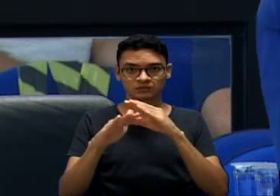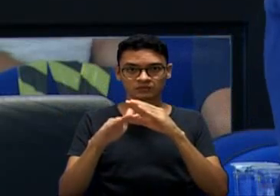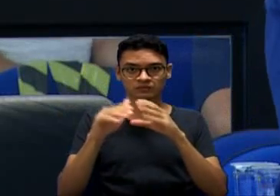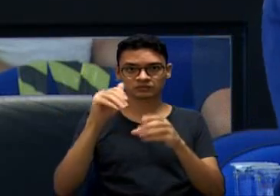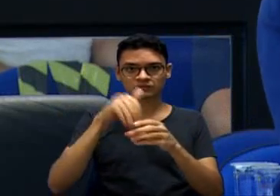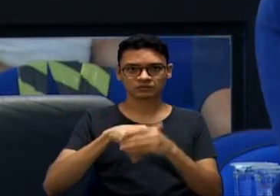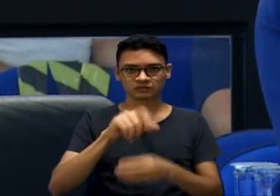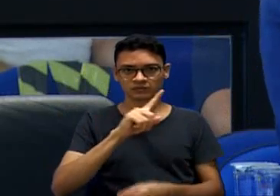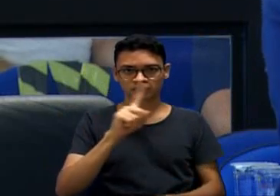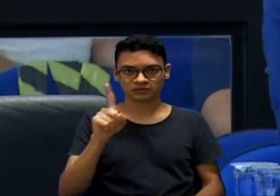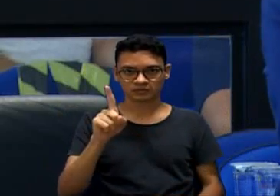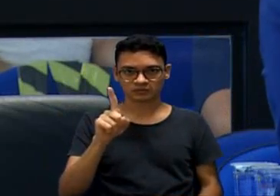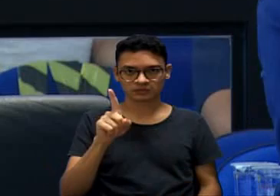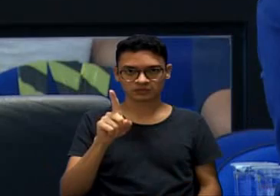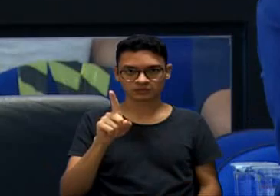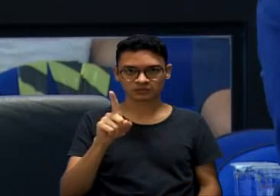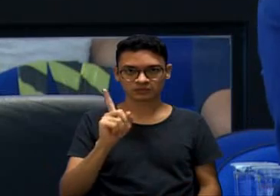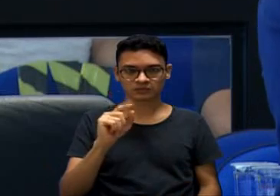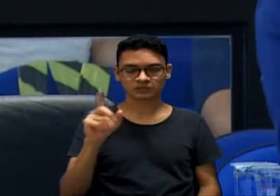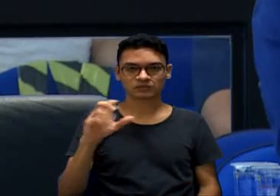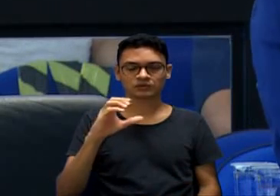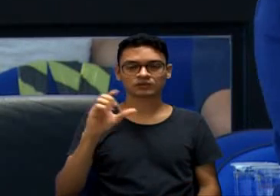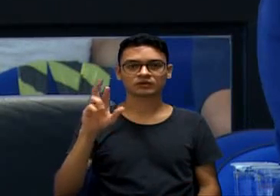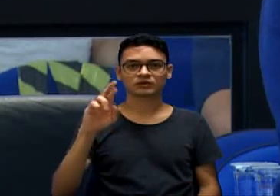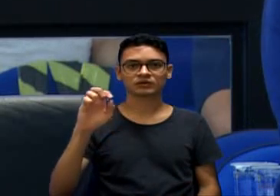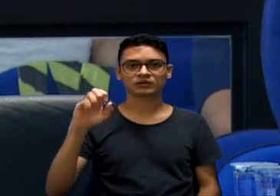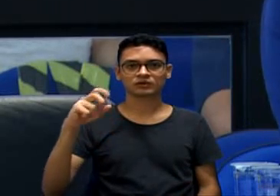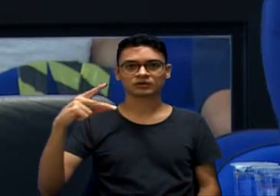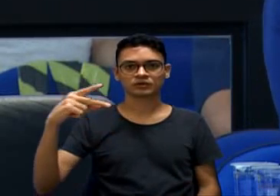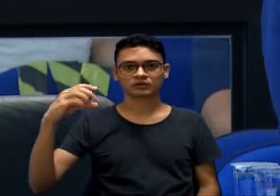o voto não das contas do prefeito Crespo